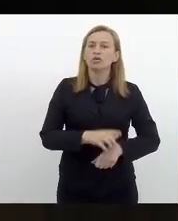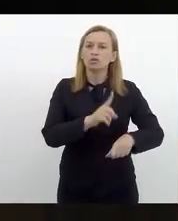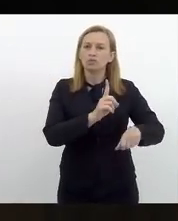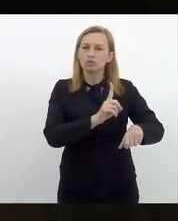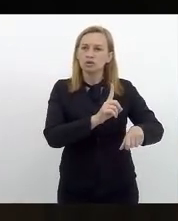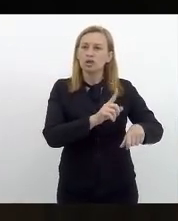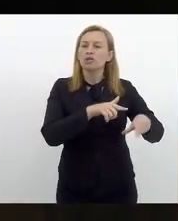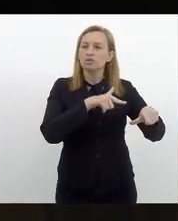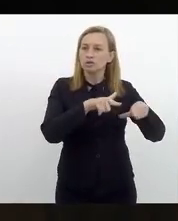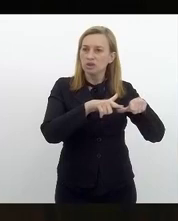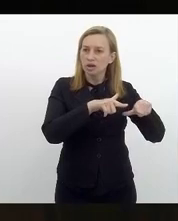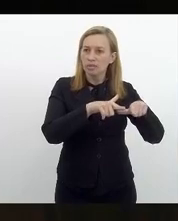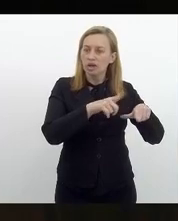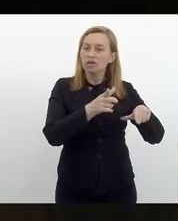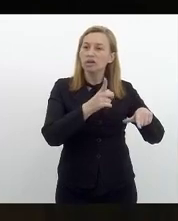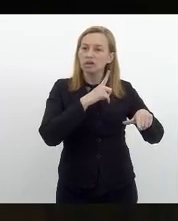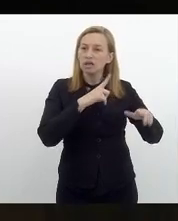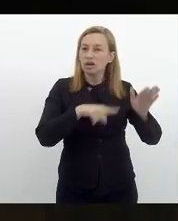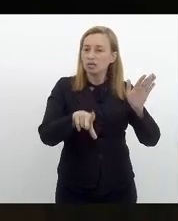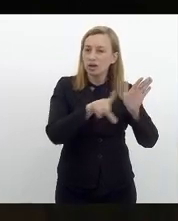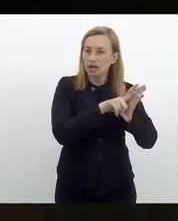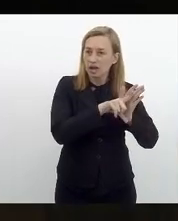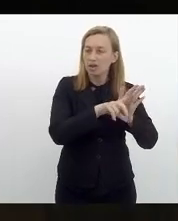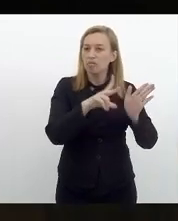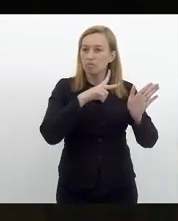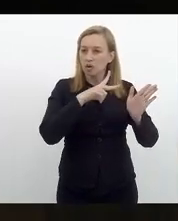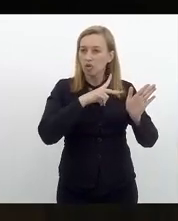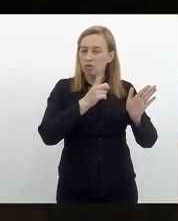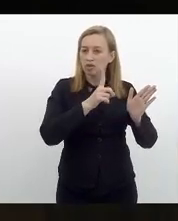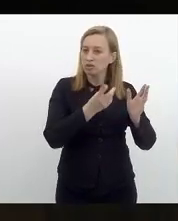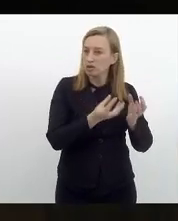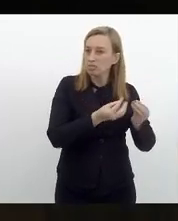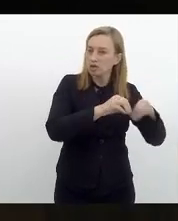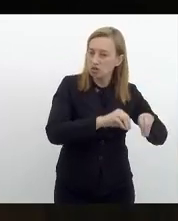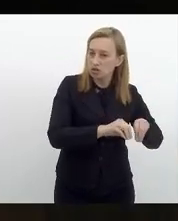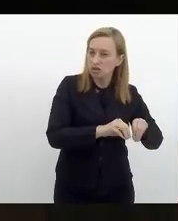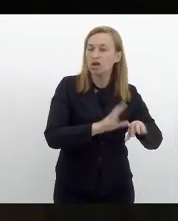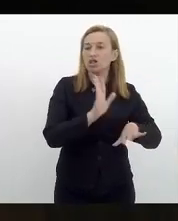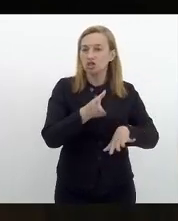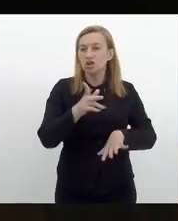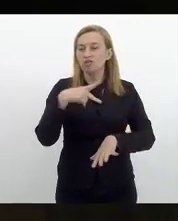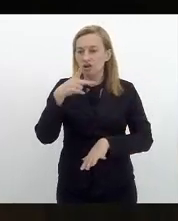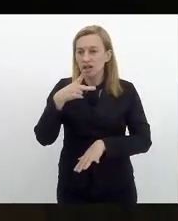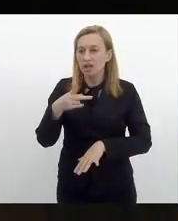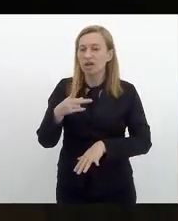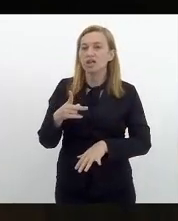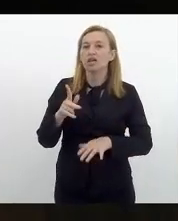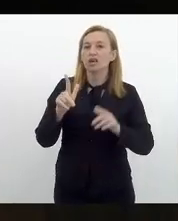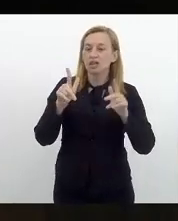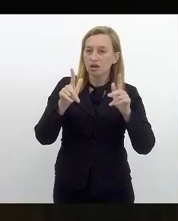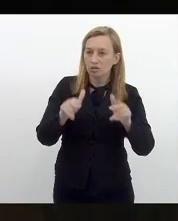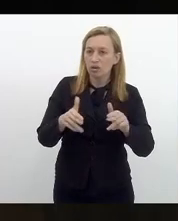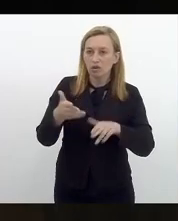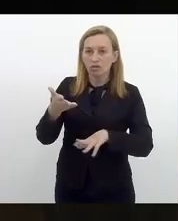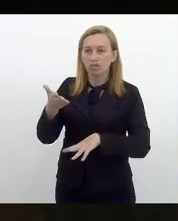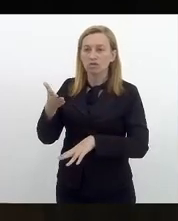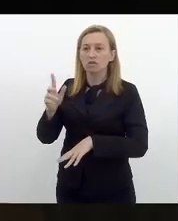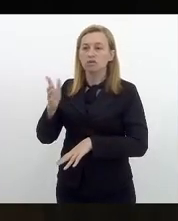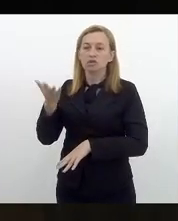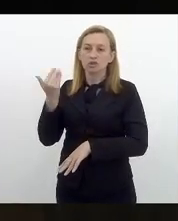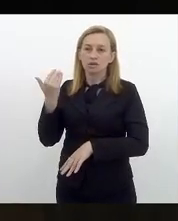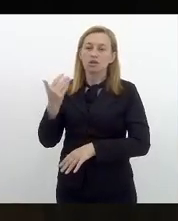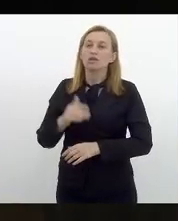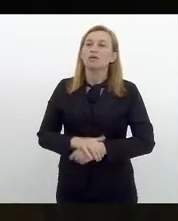enfim que não estariam atingidos por essa reforma fiz isso na primeira vez que chega que faça essa ressalva novamente Eu